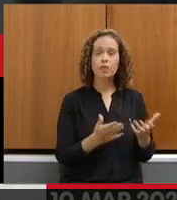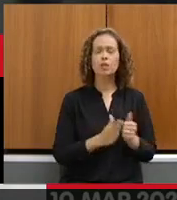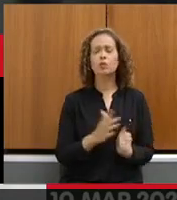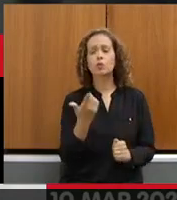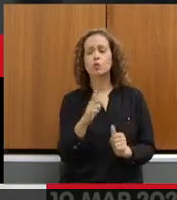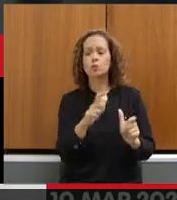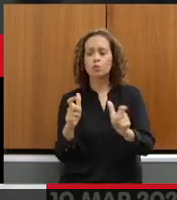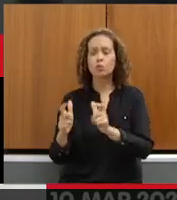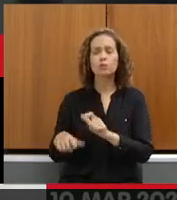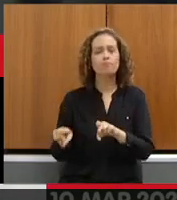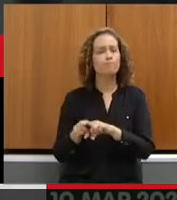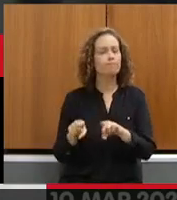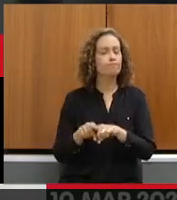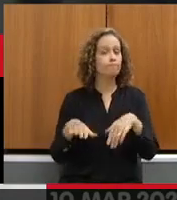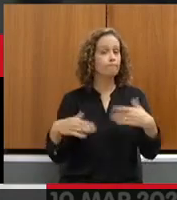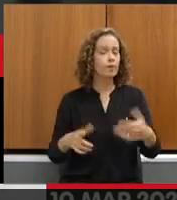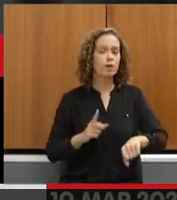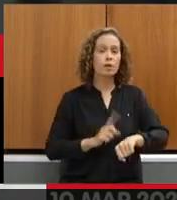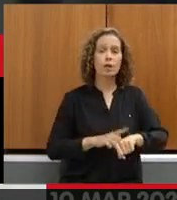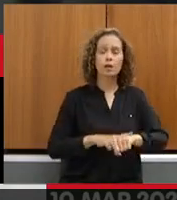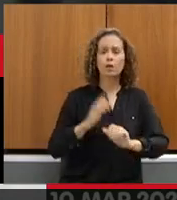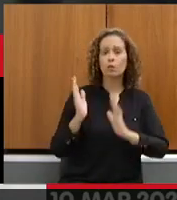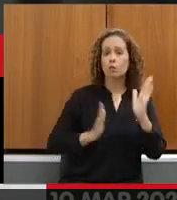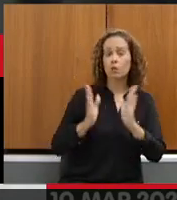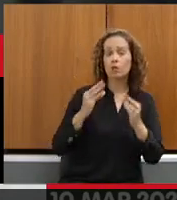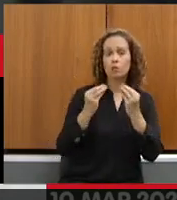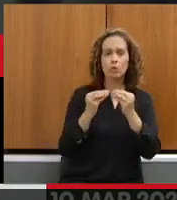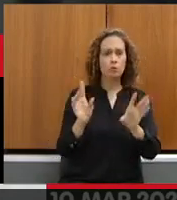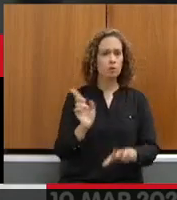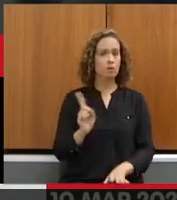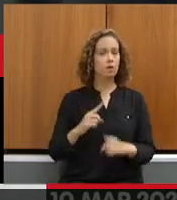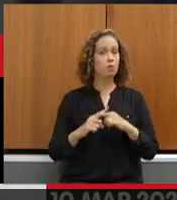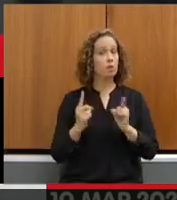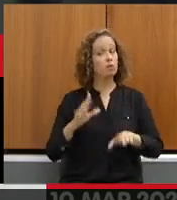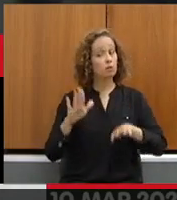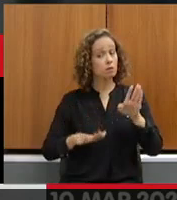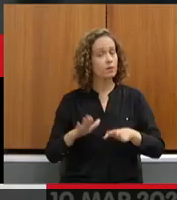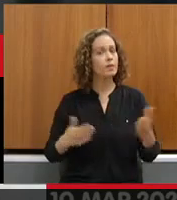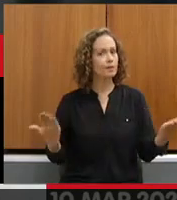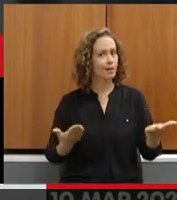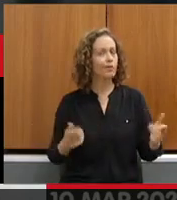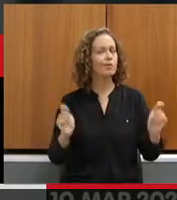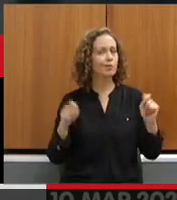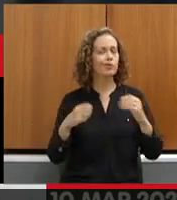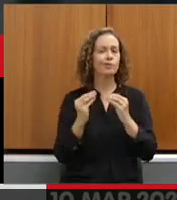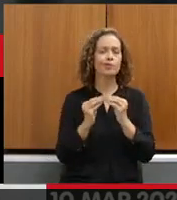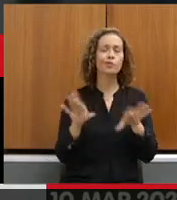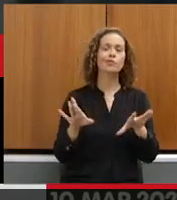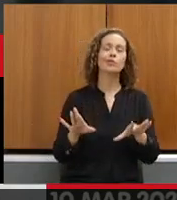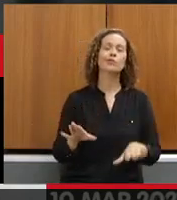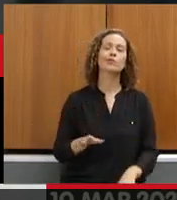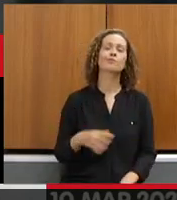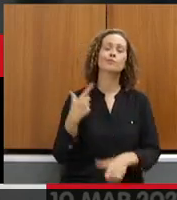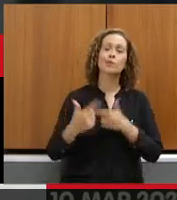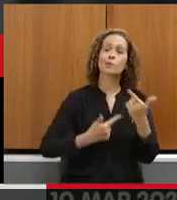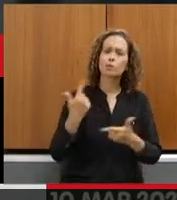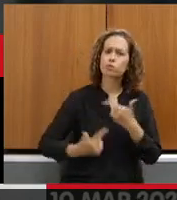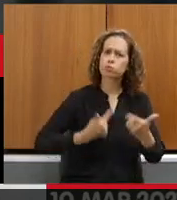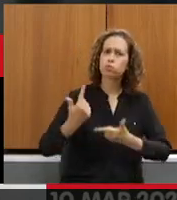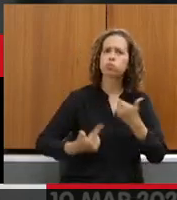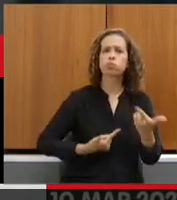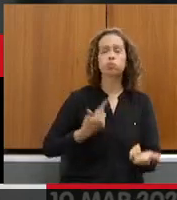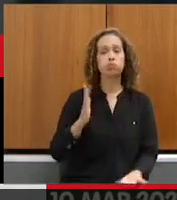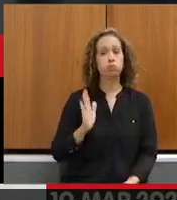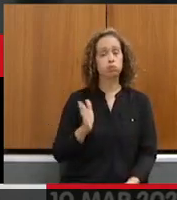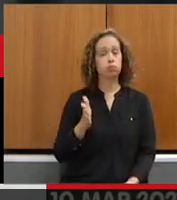naquele momento é um momento que não trouxe prejuízo mas talvez agora eu poderia trazer aqui nós estamos trabalhando a todo vapor